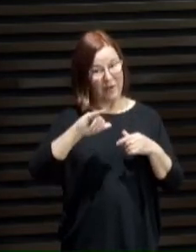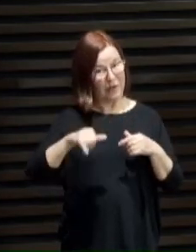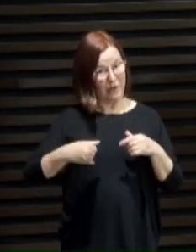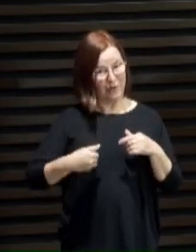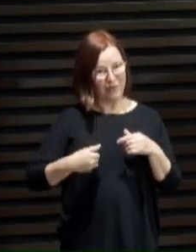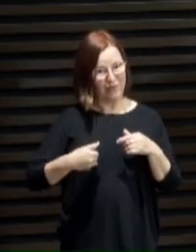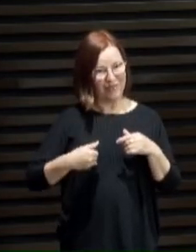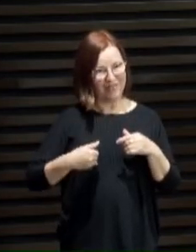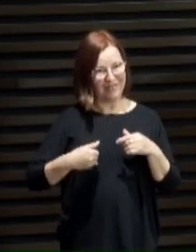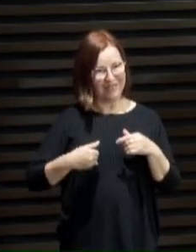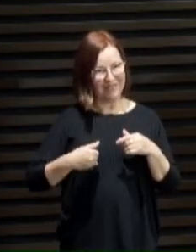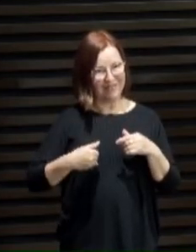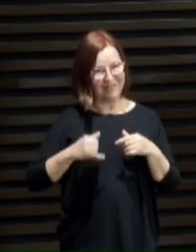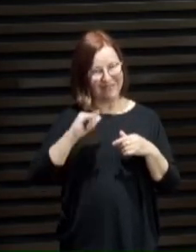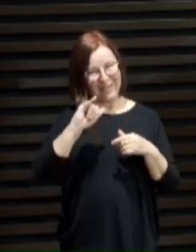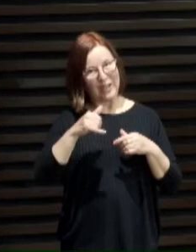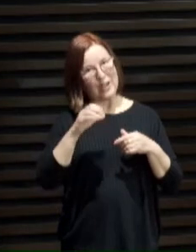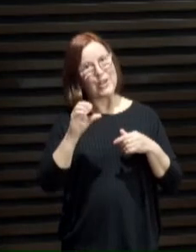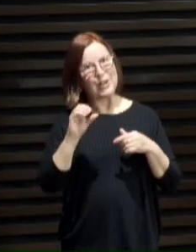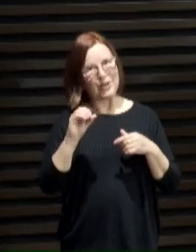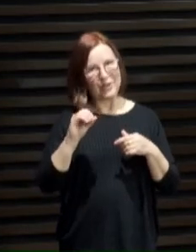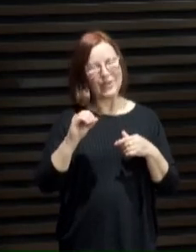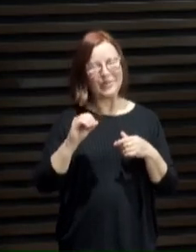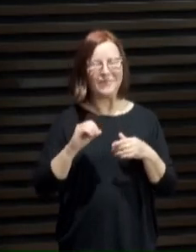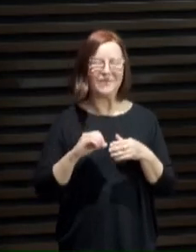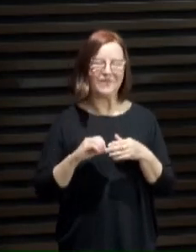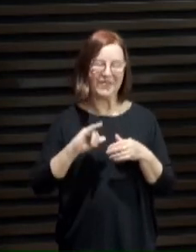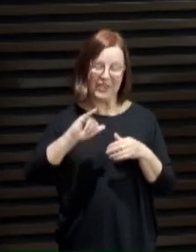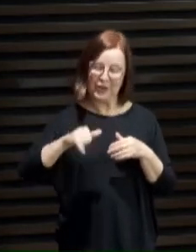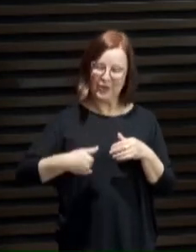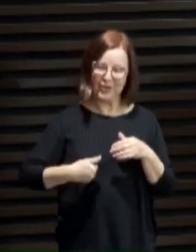Deus não estava dizendo a Jó o seguinte: